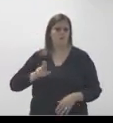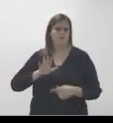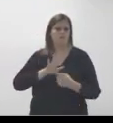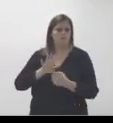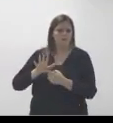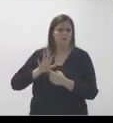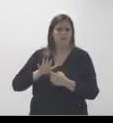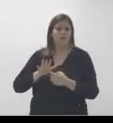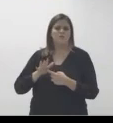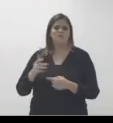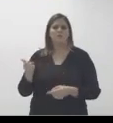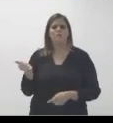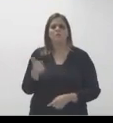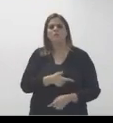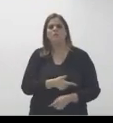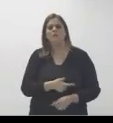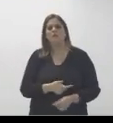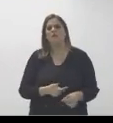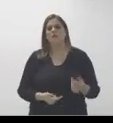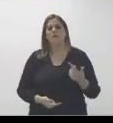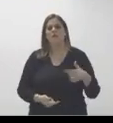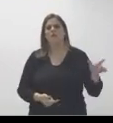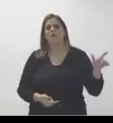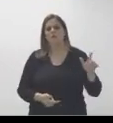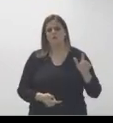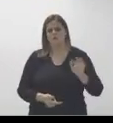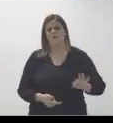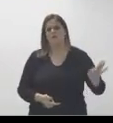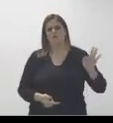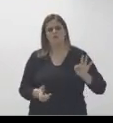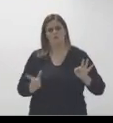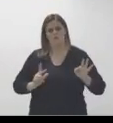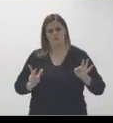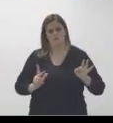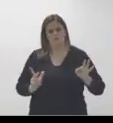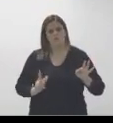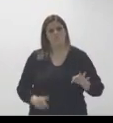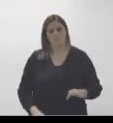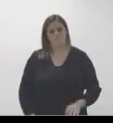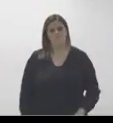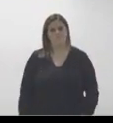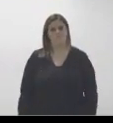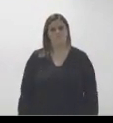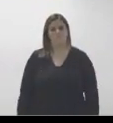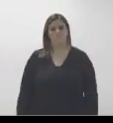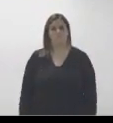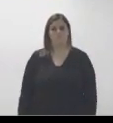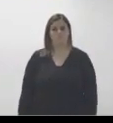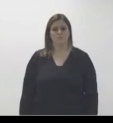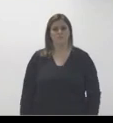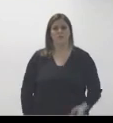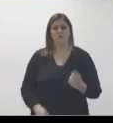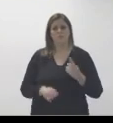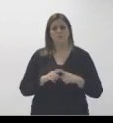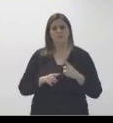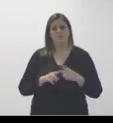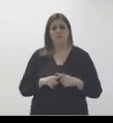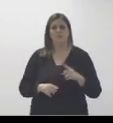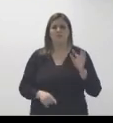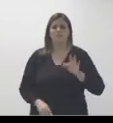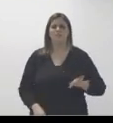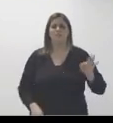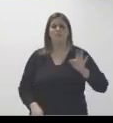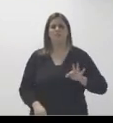nas formações nas entidades privadas que muitas vezes vão de novo voltar para a questão